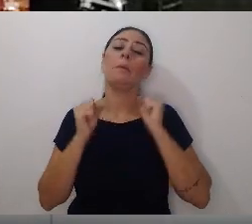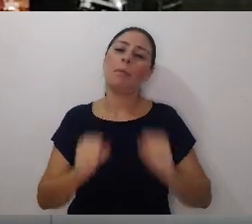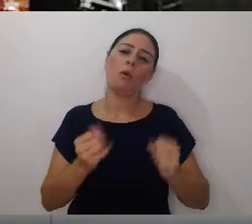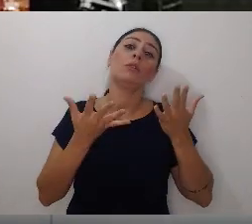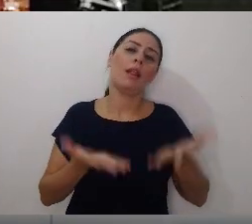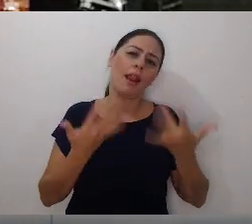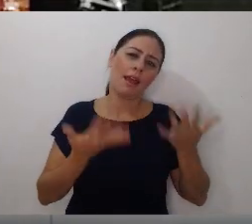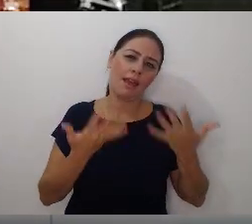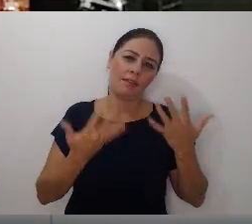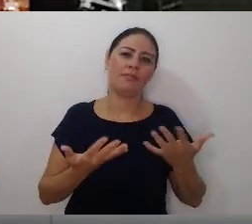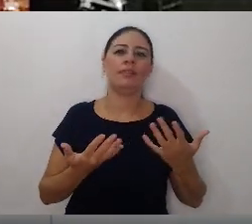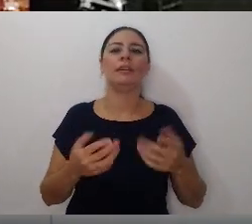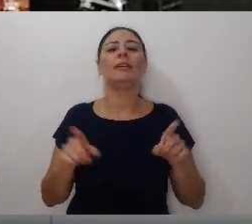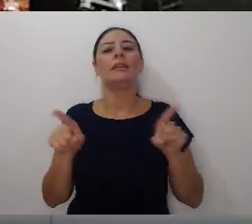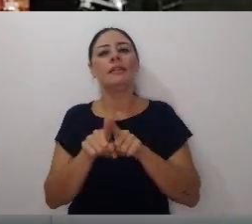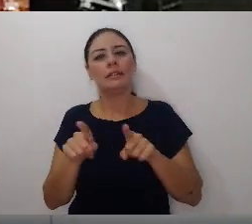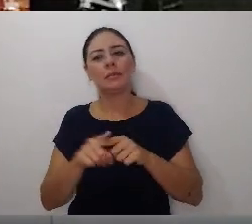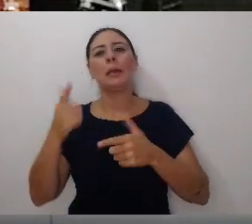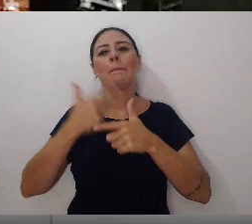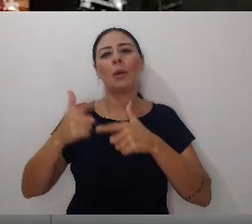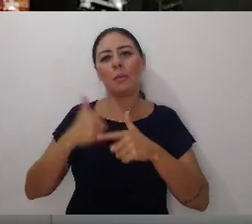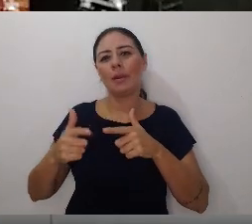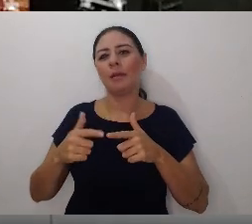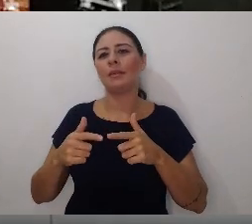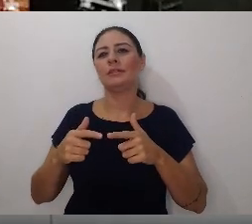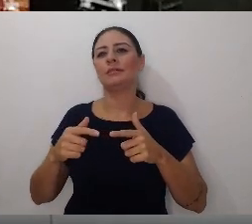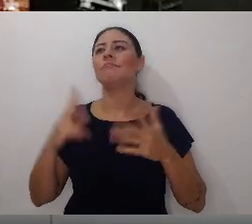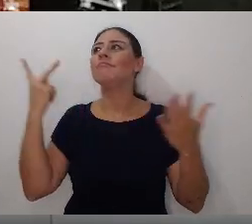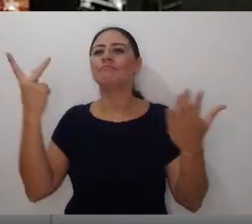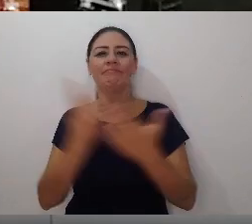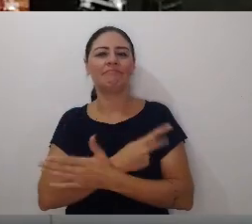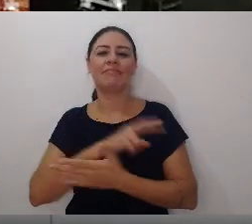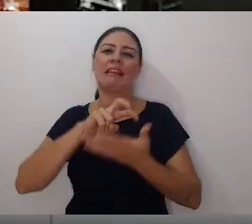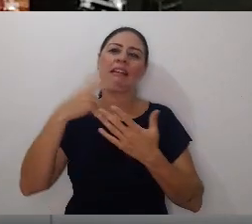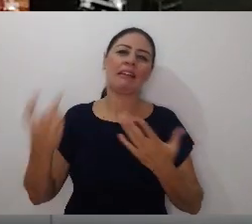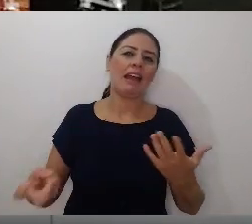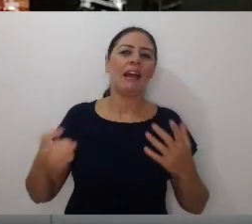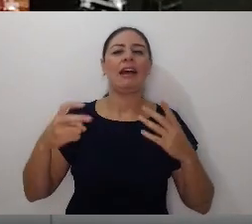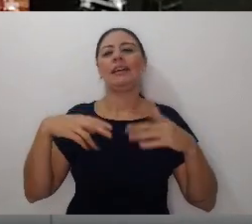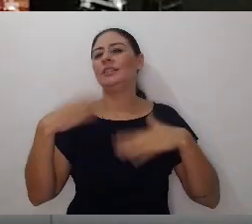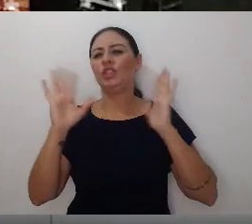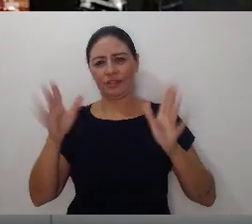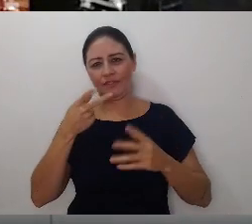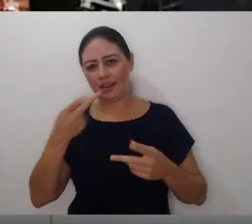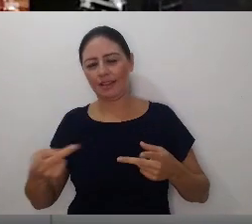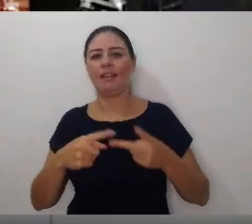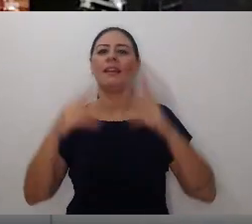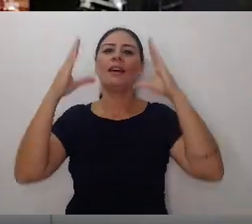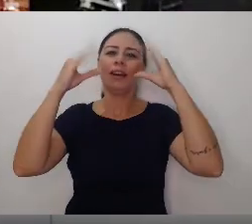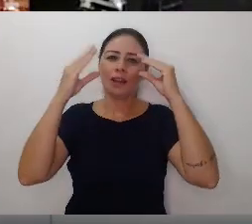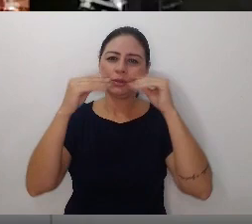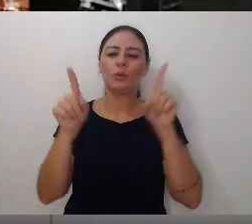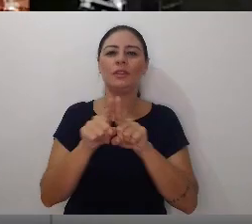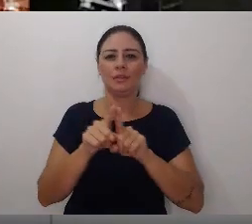pode ser que ele tenha tido Covid, que ele tenha tido um Covid leve. Dos acidentes a gente já falou, né,